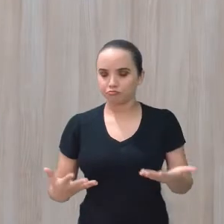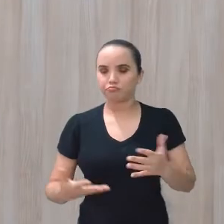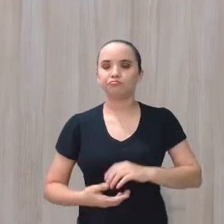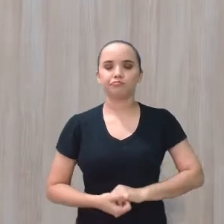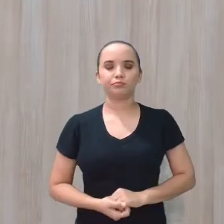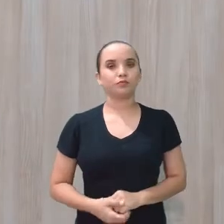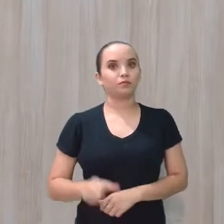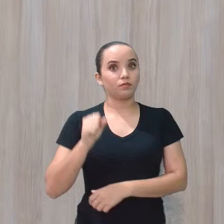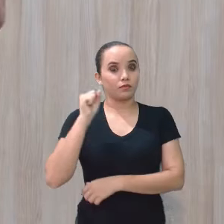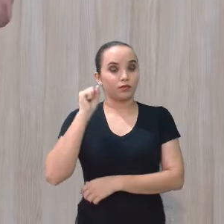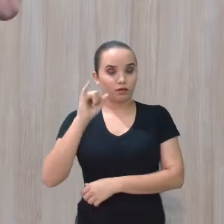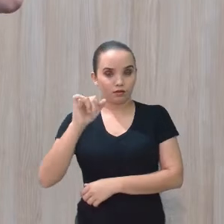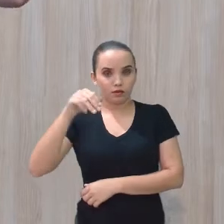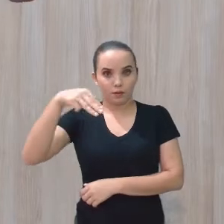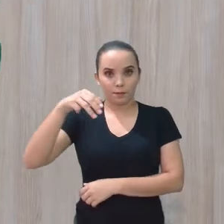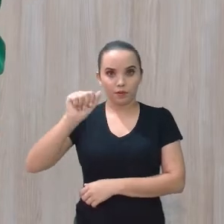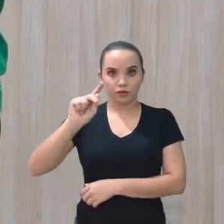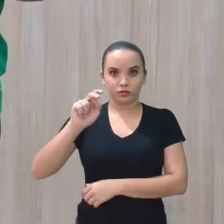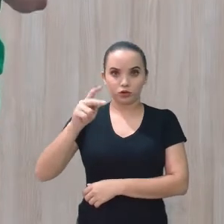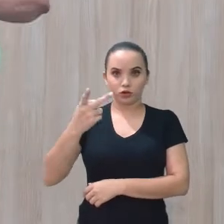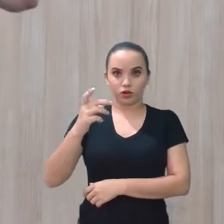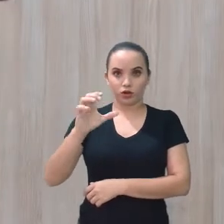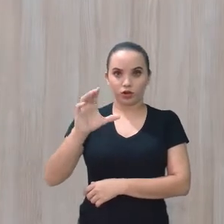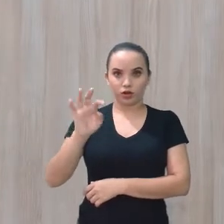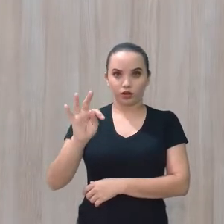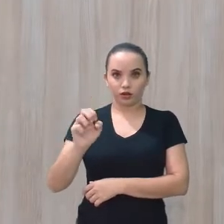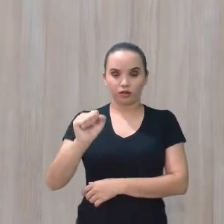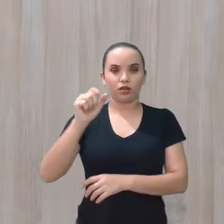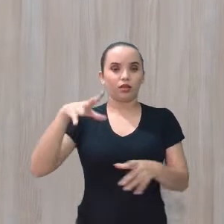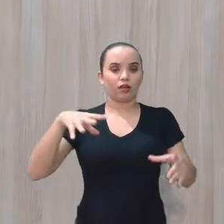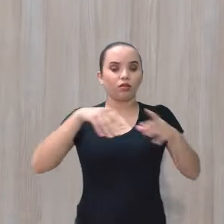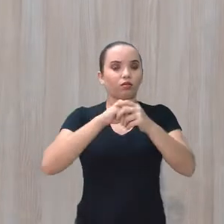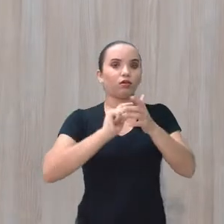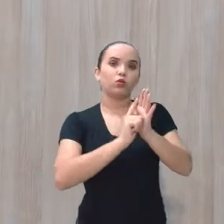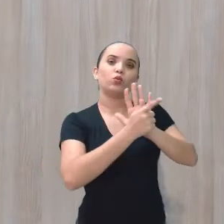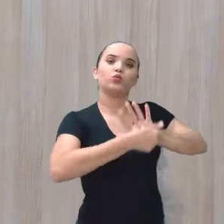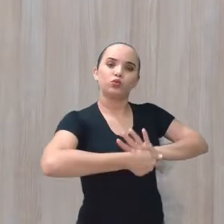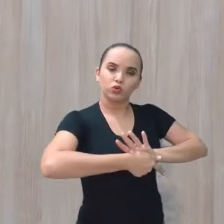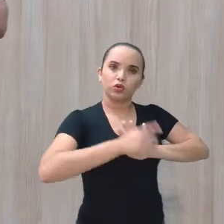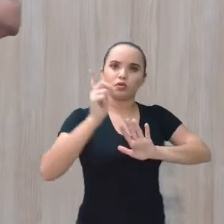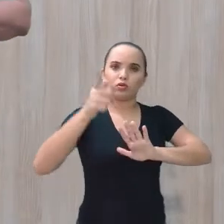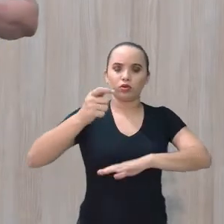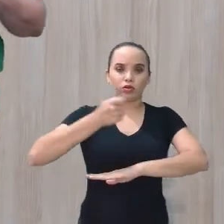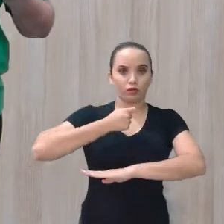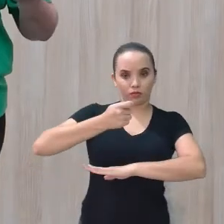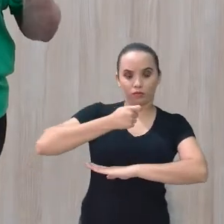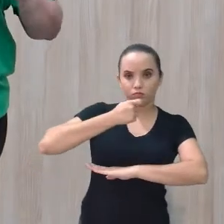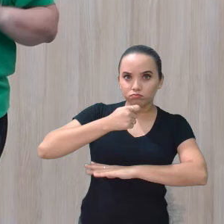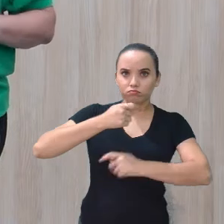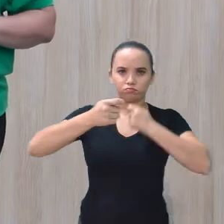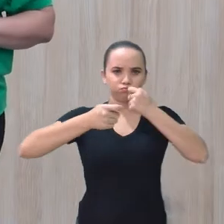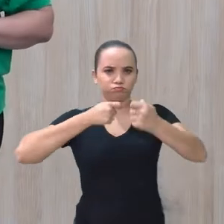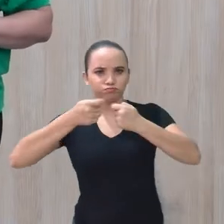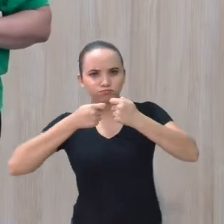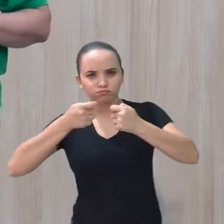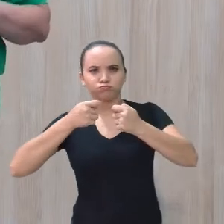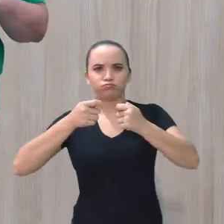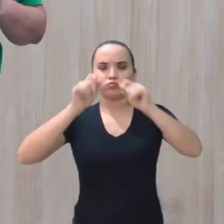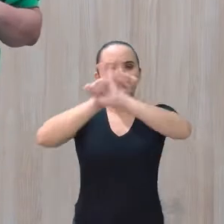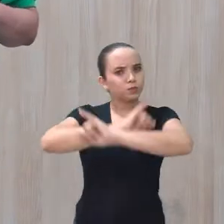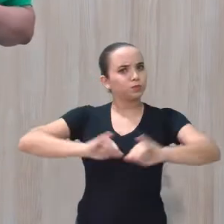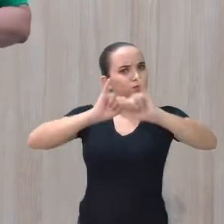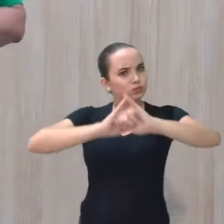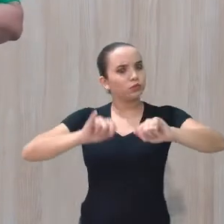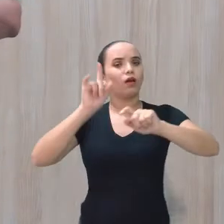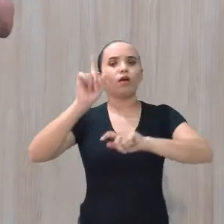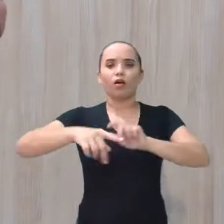desses gêneros, que é notícia, reportagem, entrevista, então é um texto jornalístico, não é?